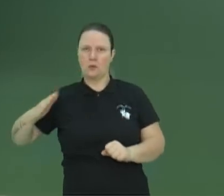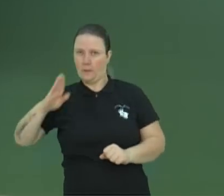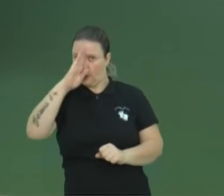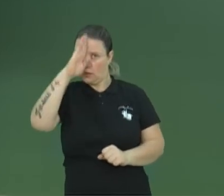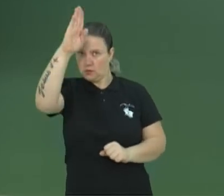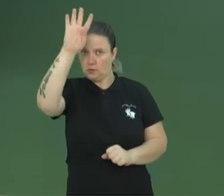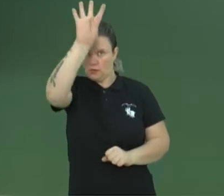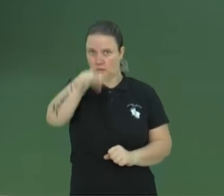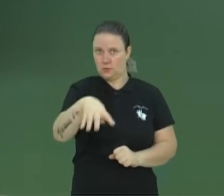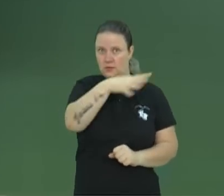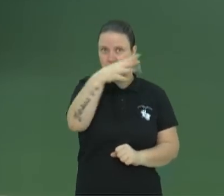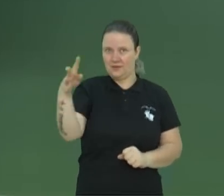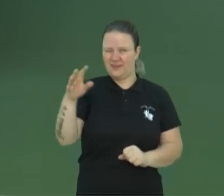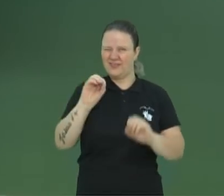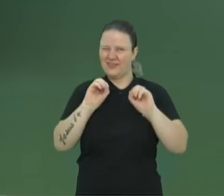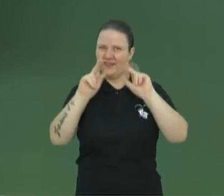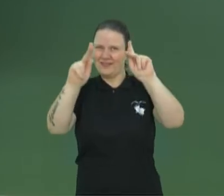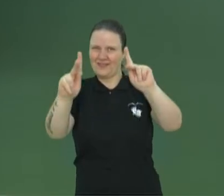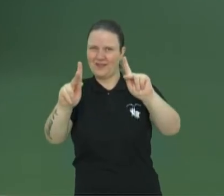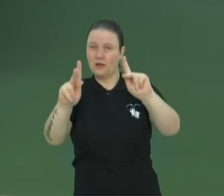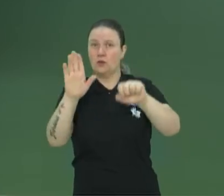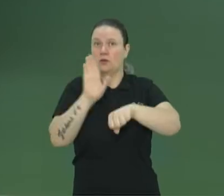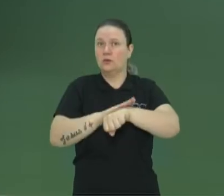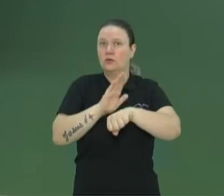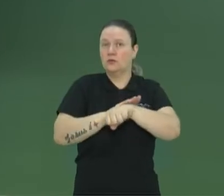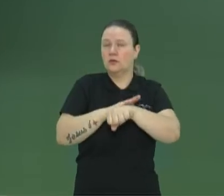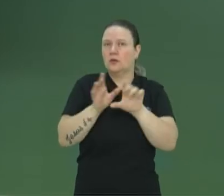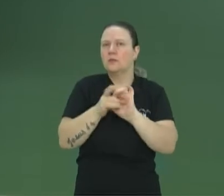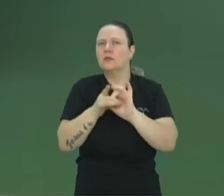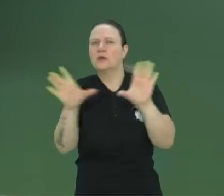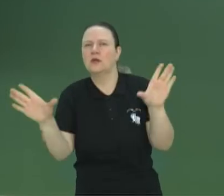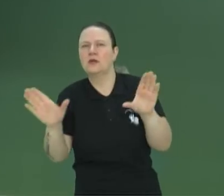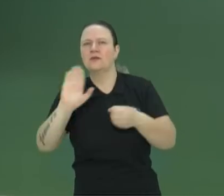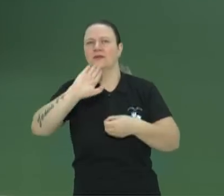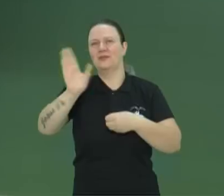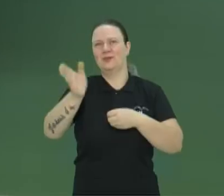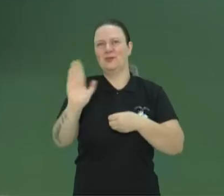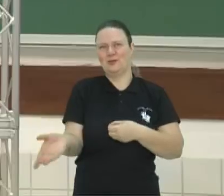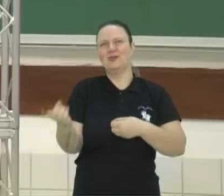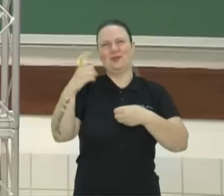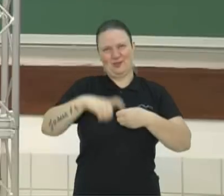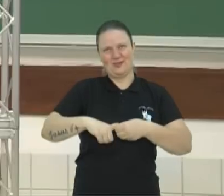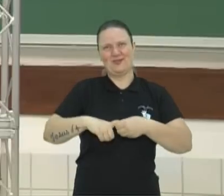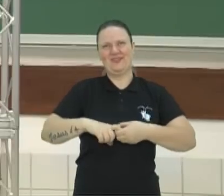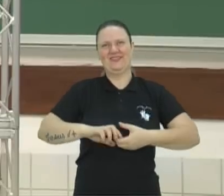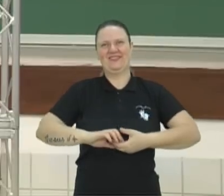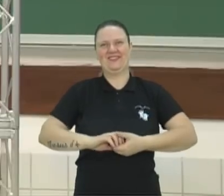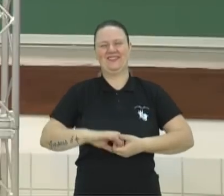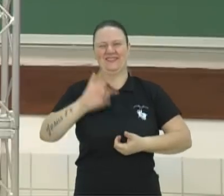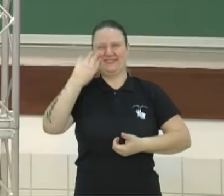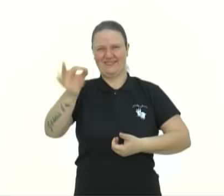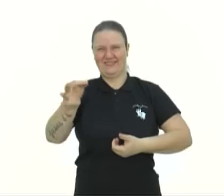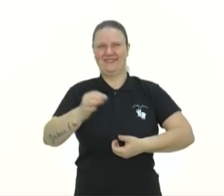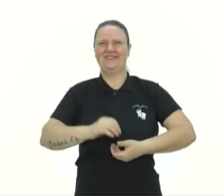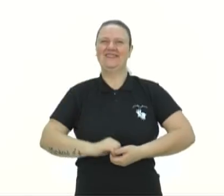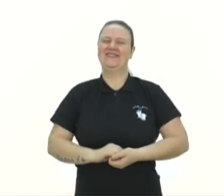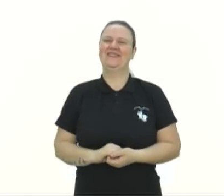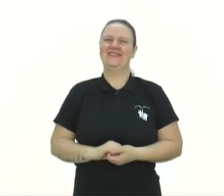bem? Então, vamos lá. Vai ter um tempo para vocês resolverem essa questão e a gente já volta com a solução. Vamos lá, turma.